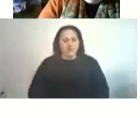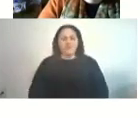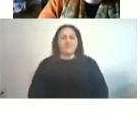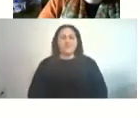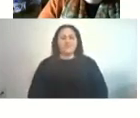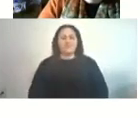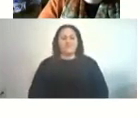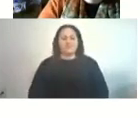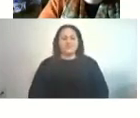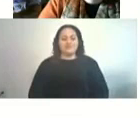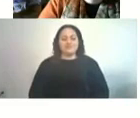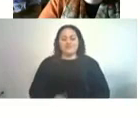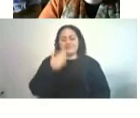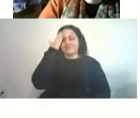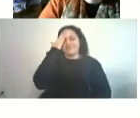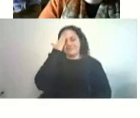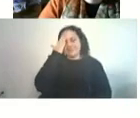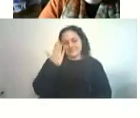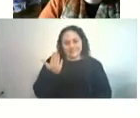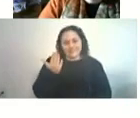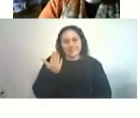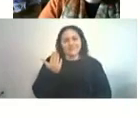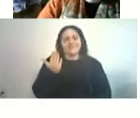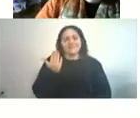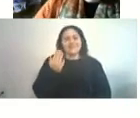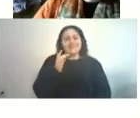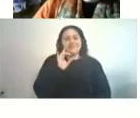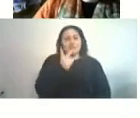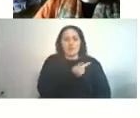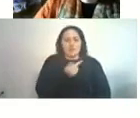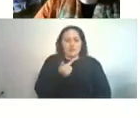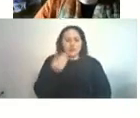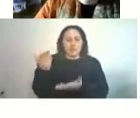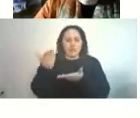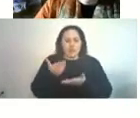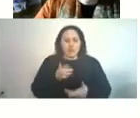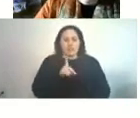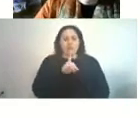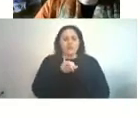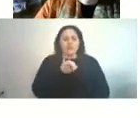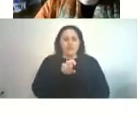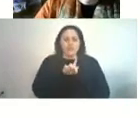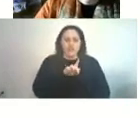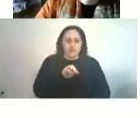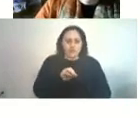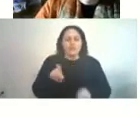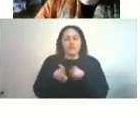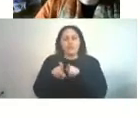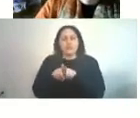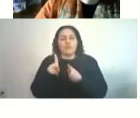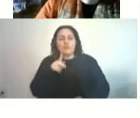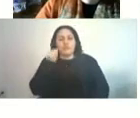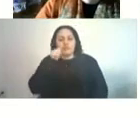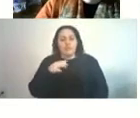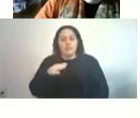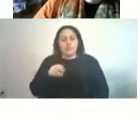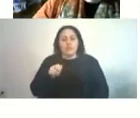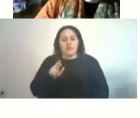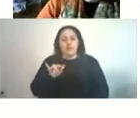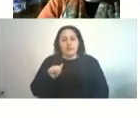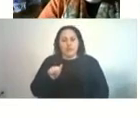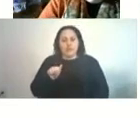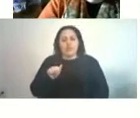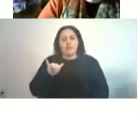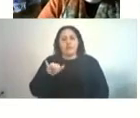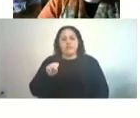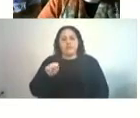Bem, muito obrigada aos nossos convidados, nosso convidado Diego, nossa convidada professora Maria Isabel, a